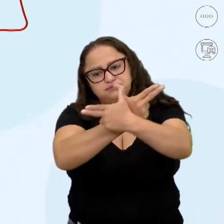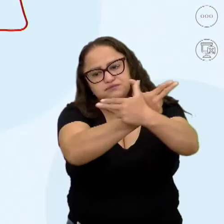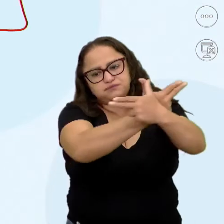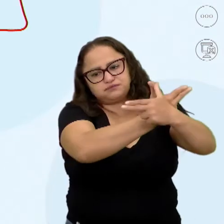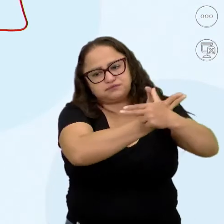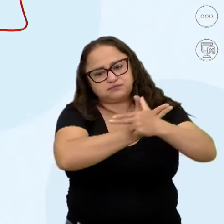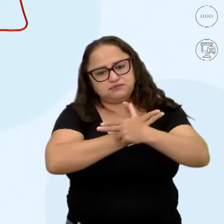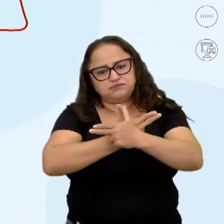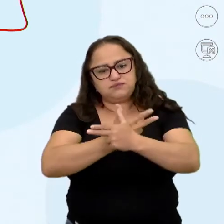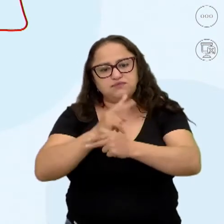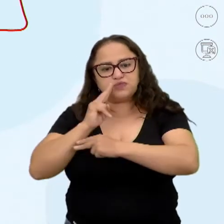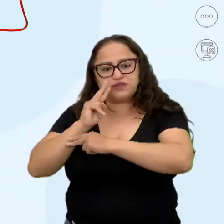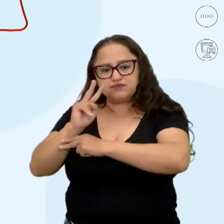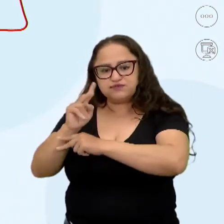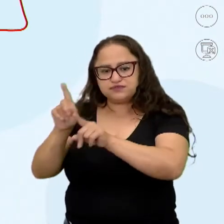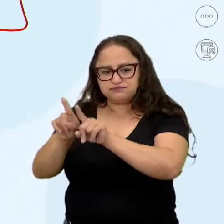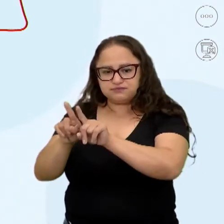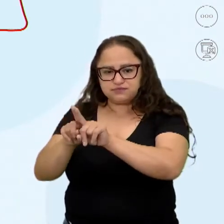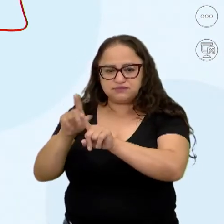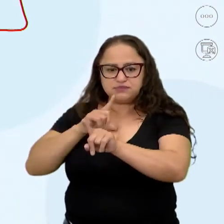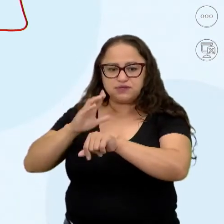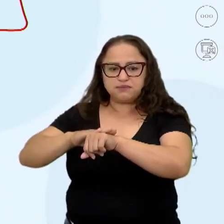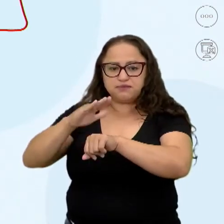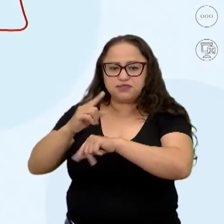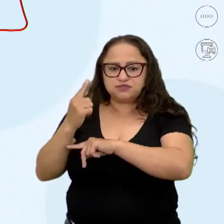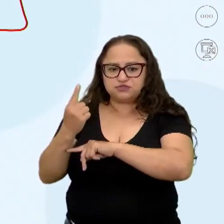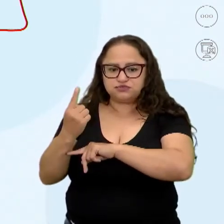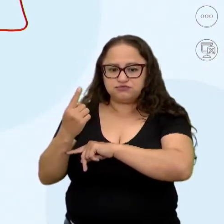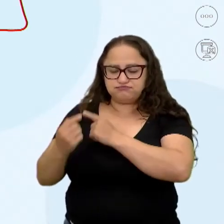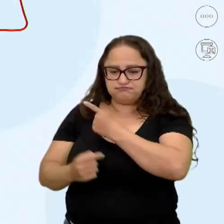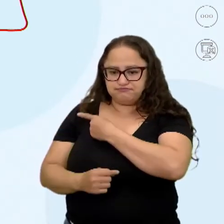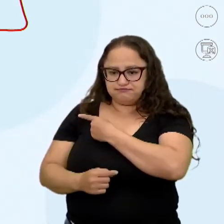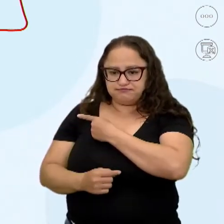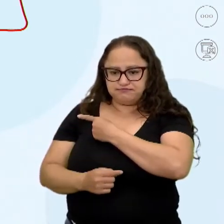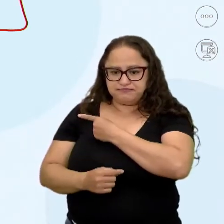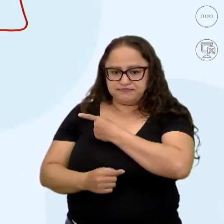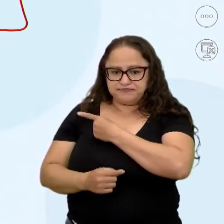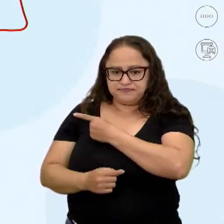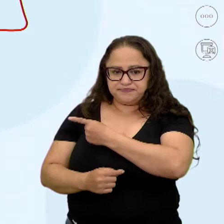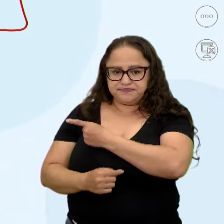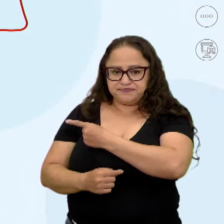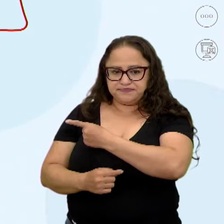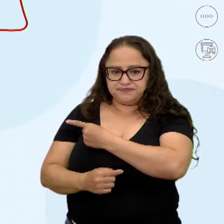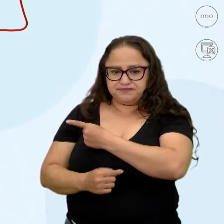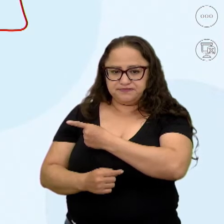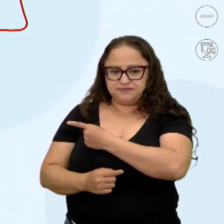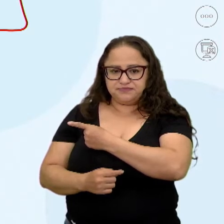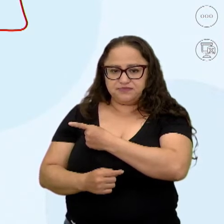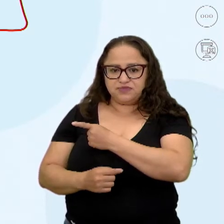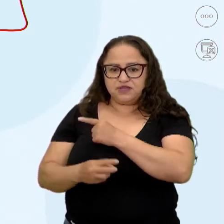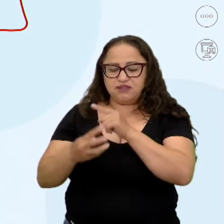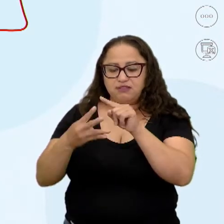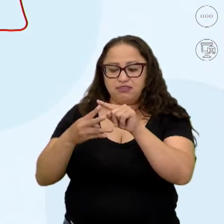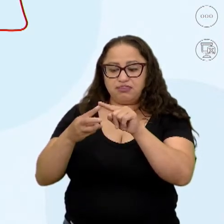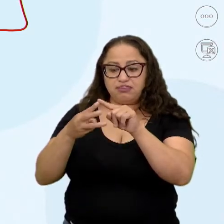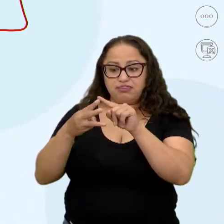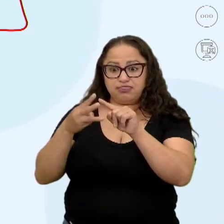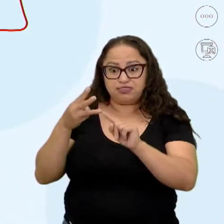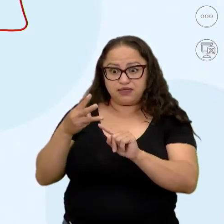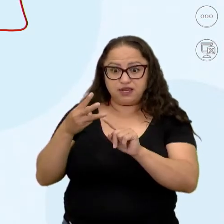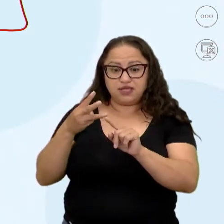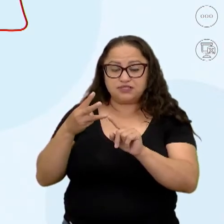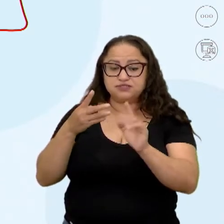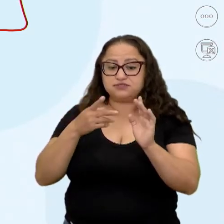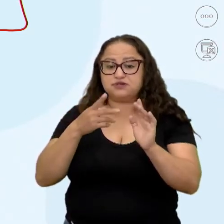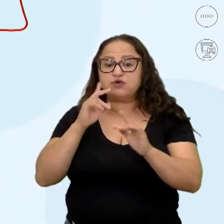Giba? E dá pra ver até no GIF, parece que tem mais de um satélite, mais né? de um satélite, tem né? Vários satélites. Pelo menos tô contando, contei 3, pelo menos. Aí,